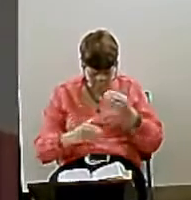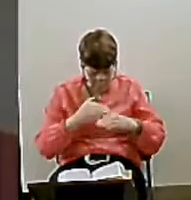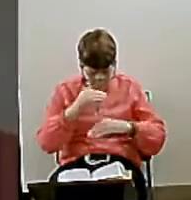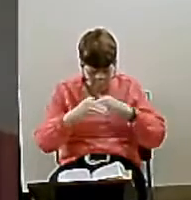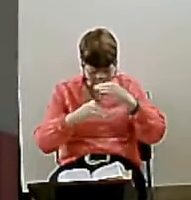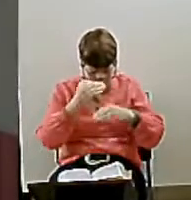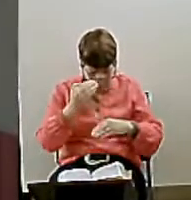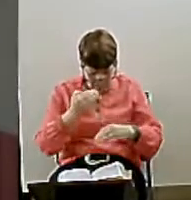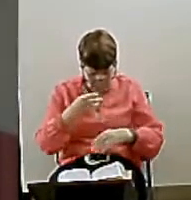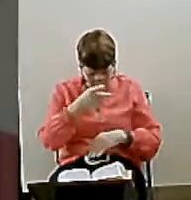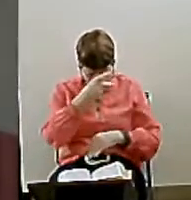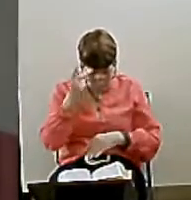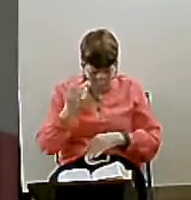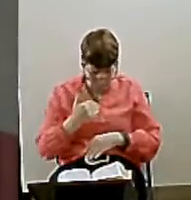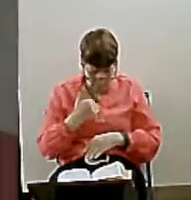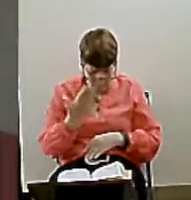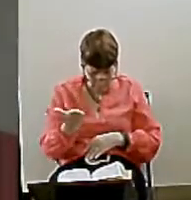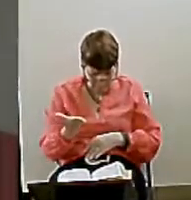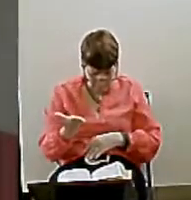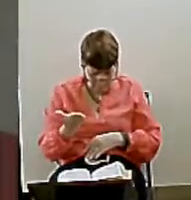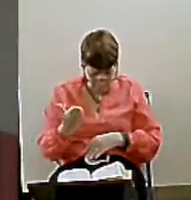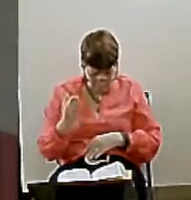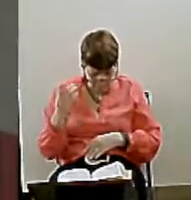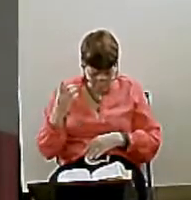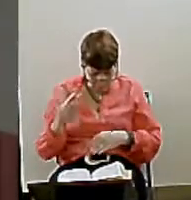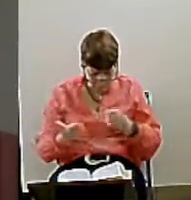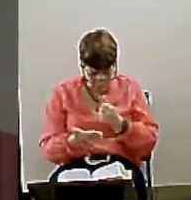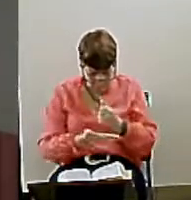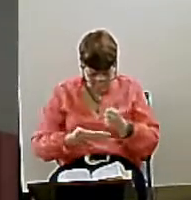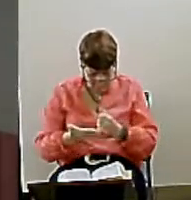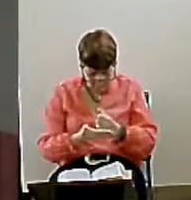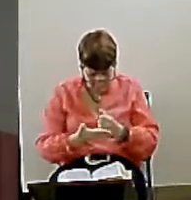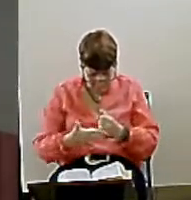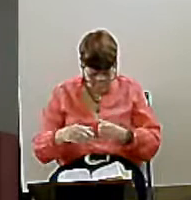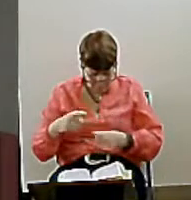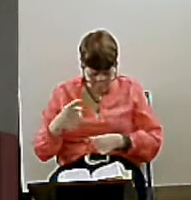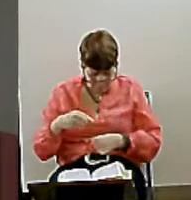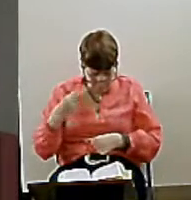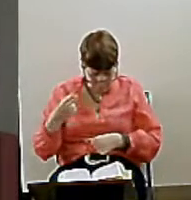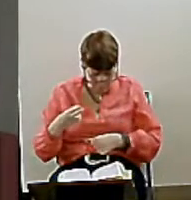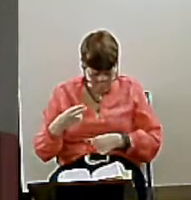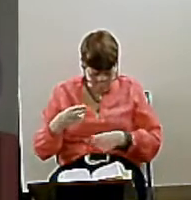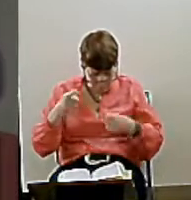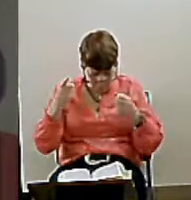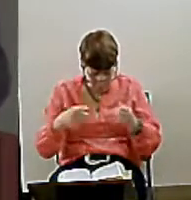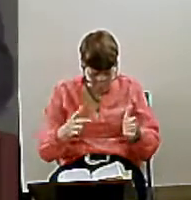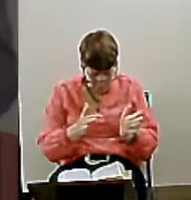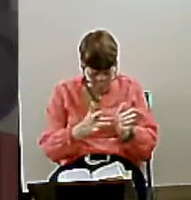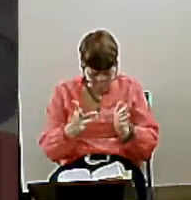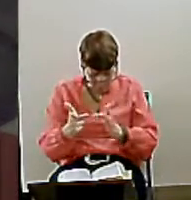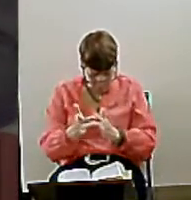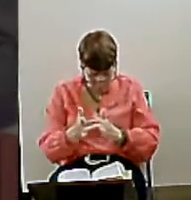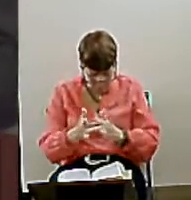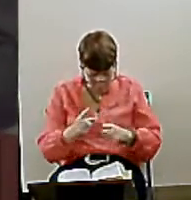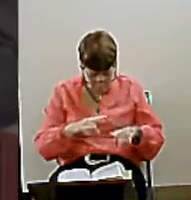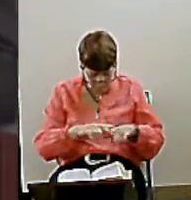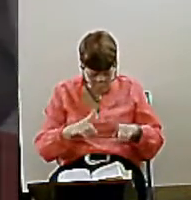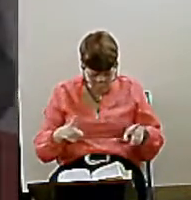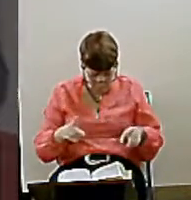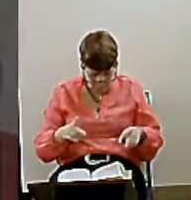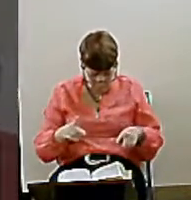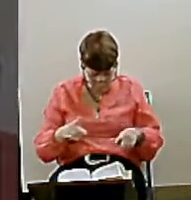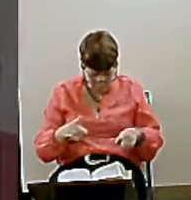como edifica porque ninguém pode lançar outro fundamento além do que foi posto o qual é Jesus Cristo